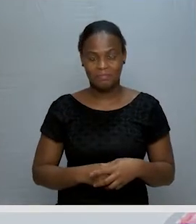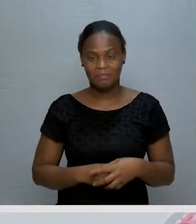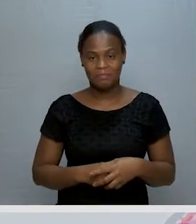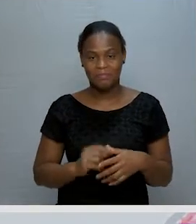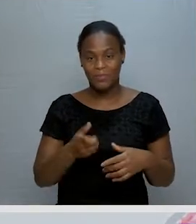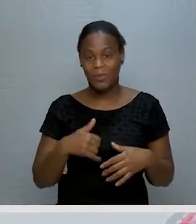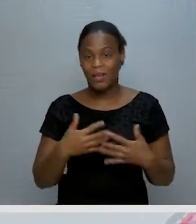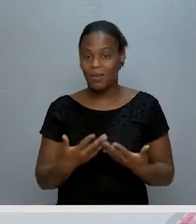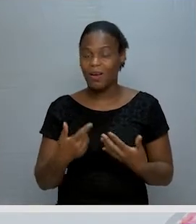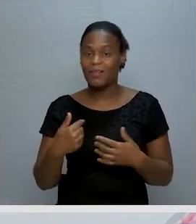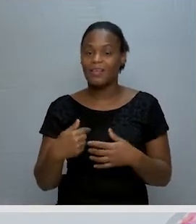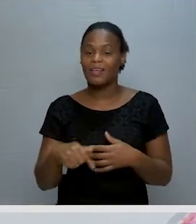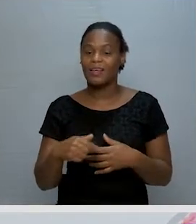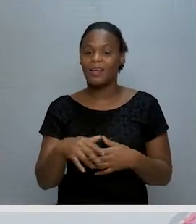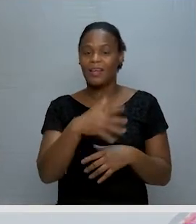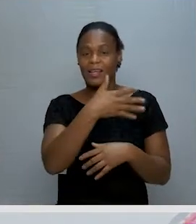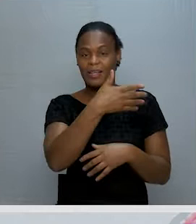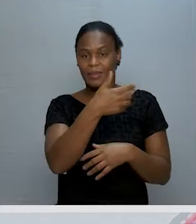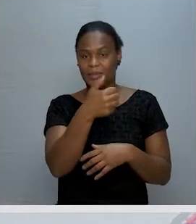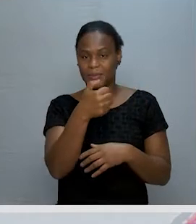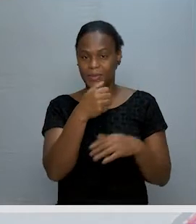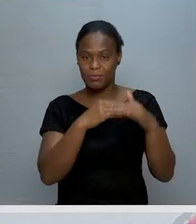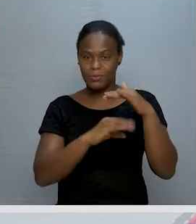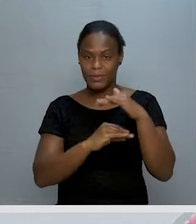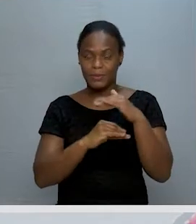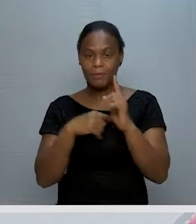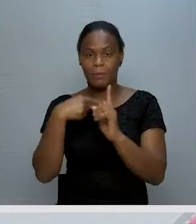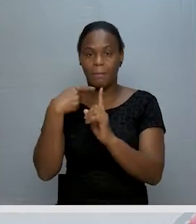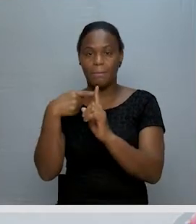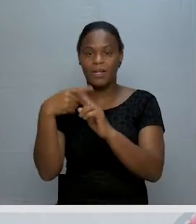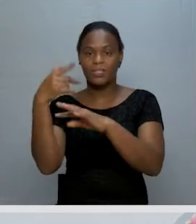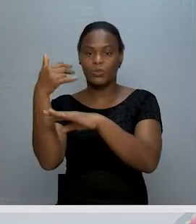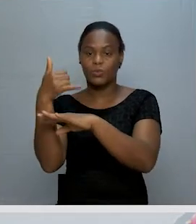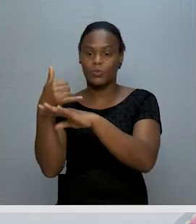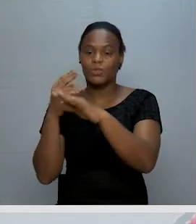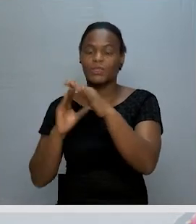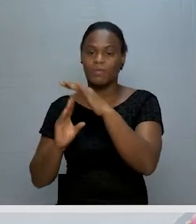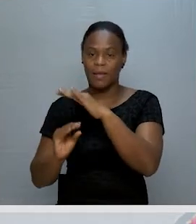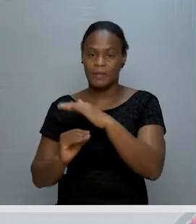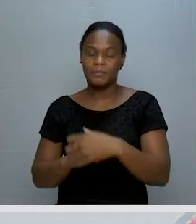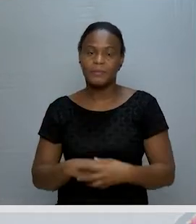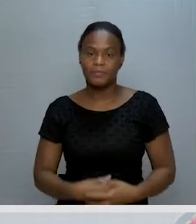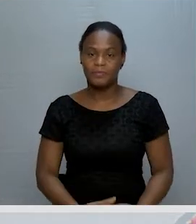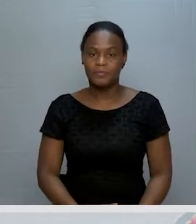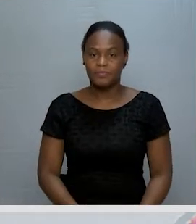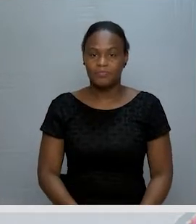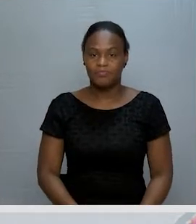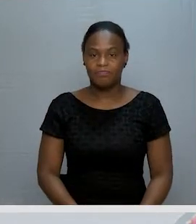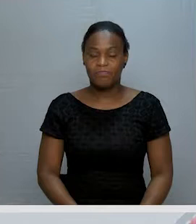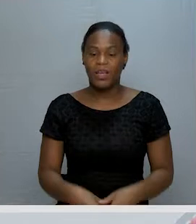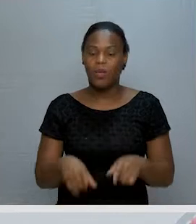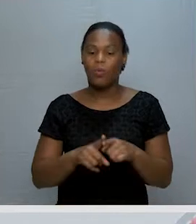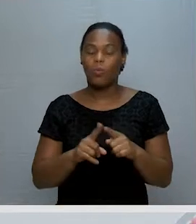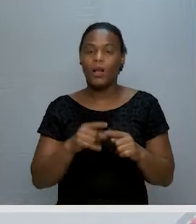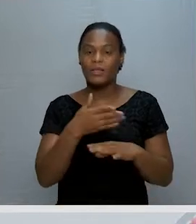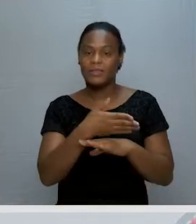2. Passamos a ter 15 décimas mais 2 décimas,